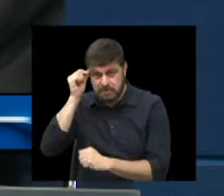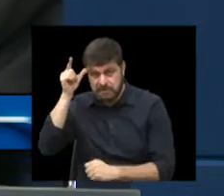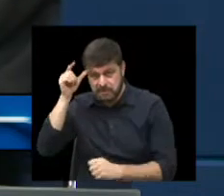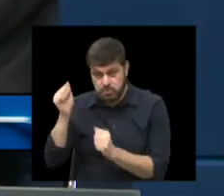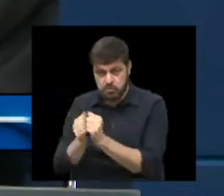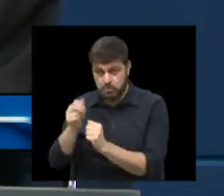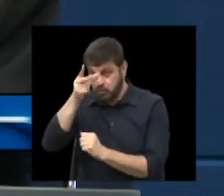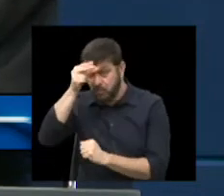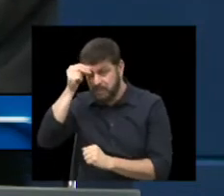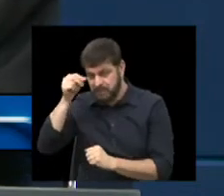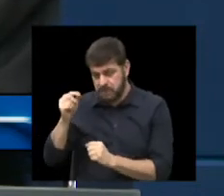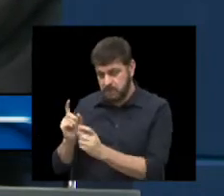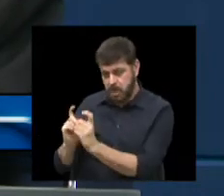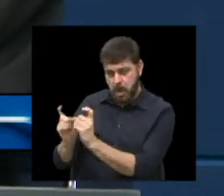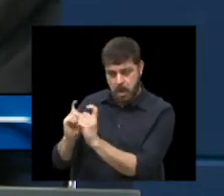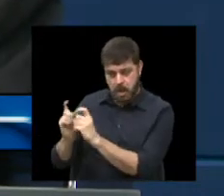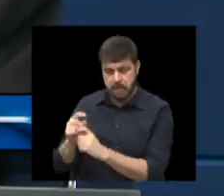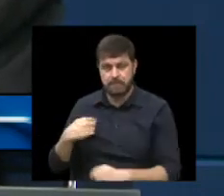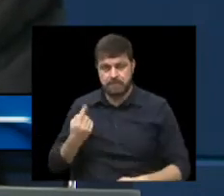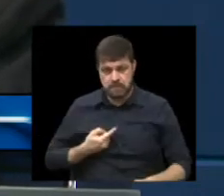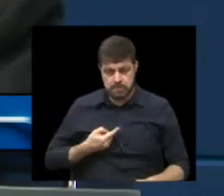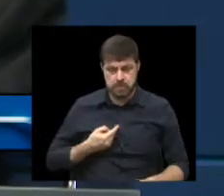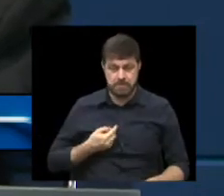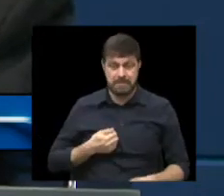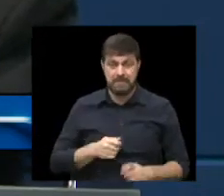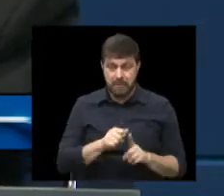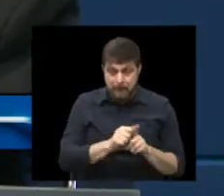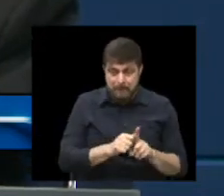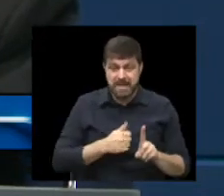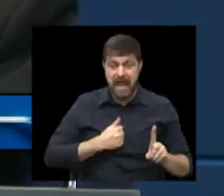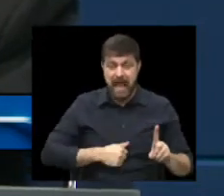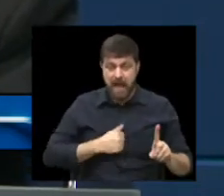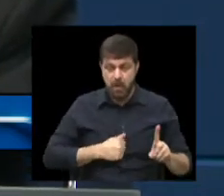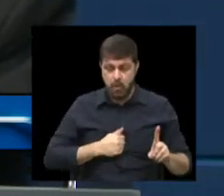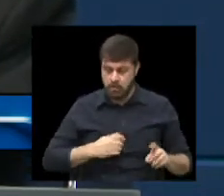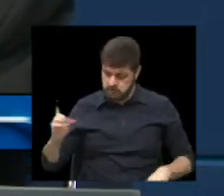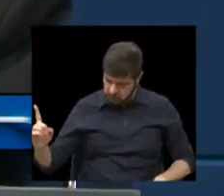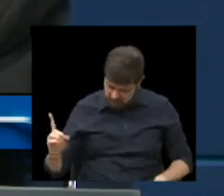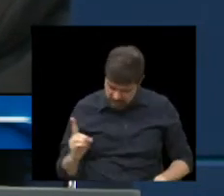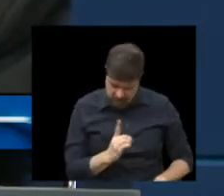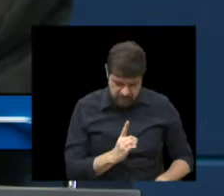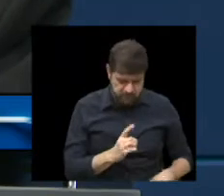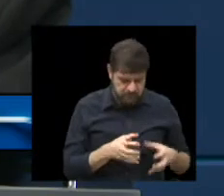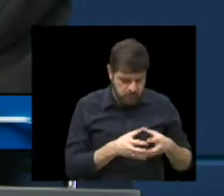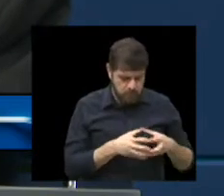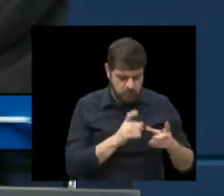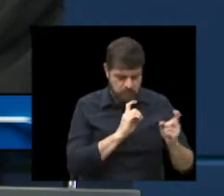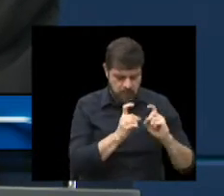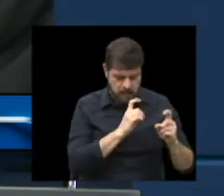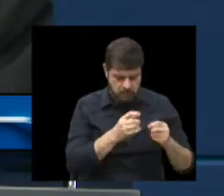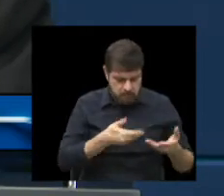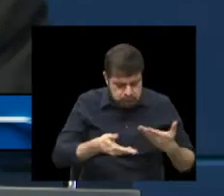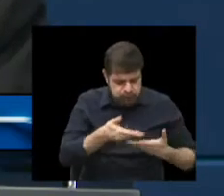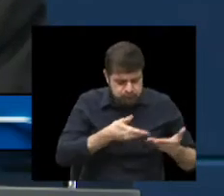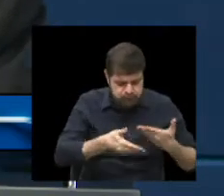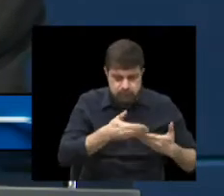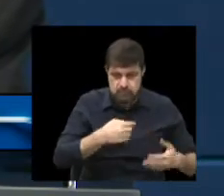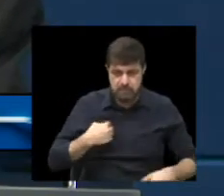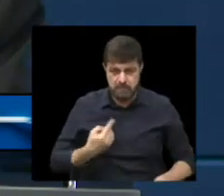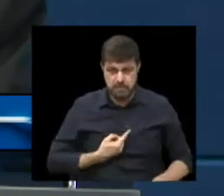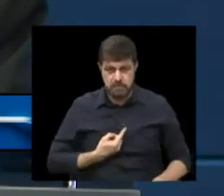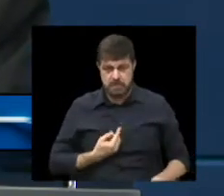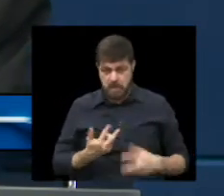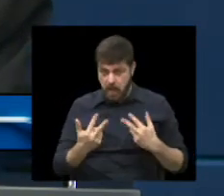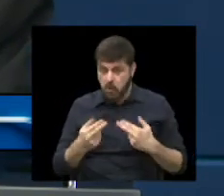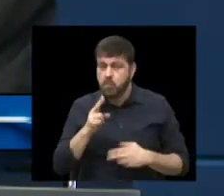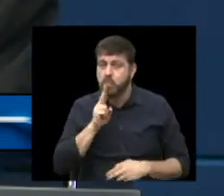primeira reunião do mês de agosto, para falar conosco exatamente assuntos dessa natureza, que bem abordou o vereador